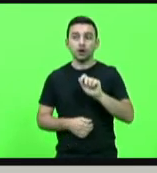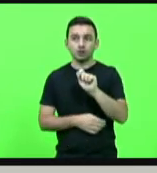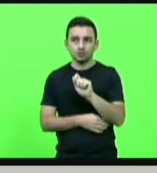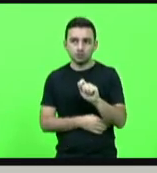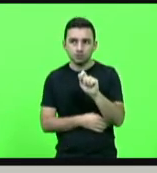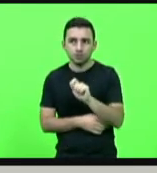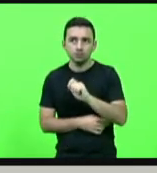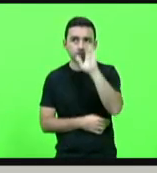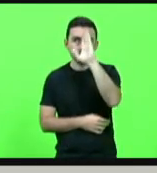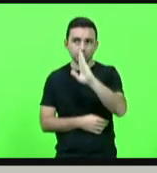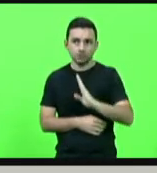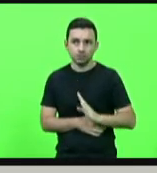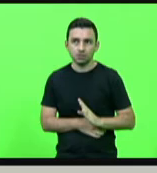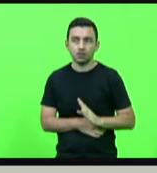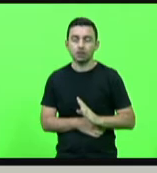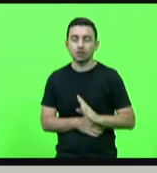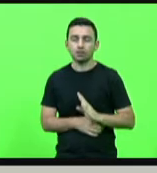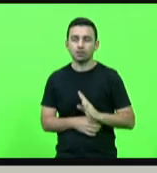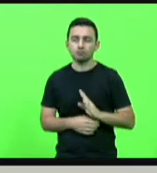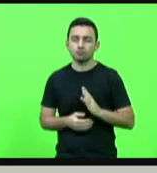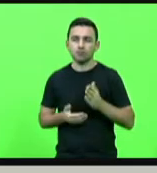de Terapeutas